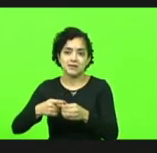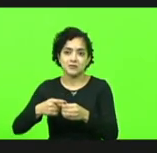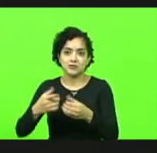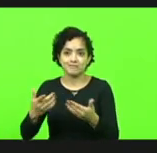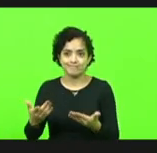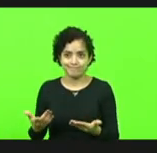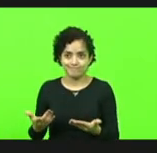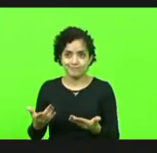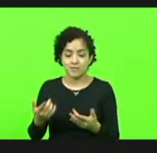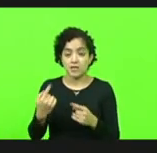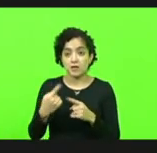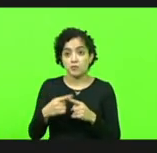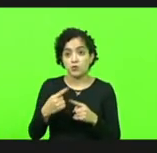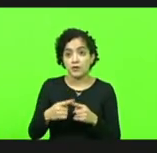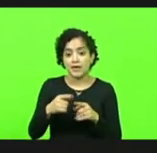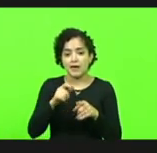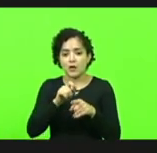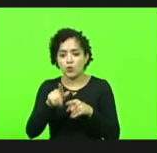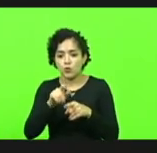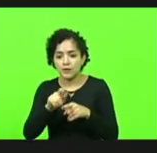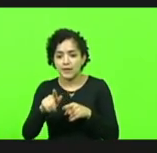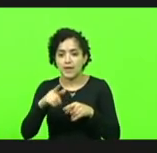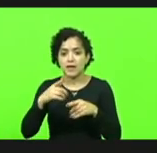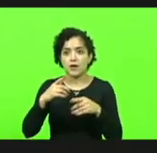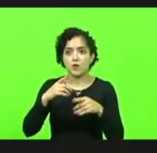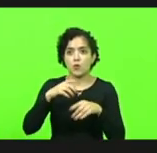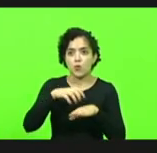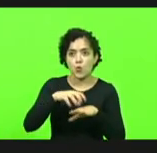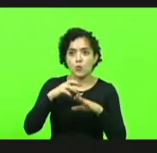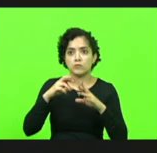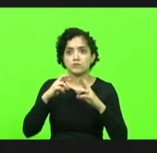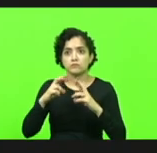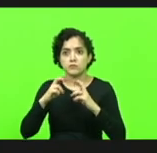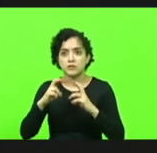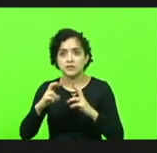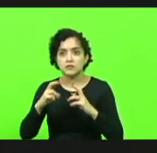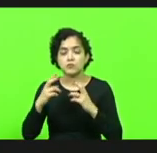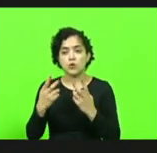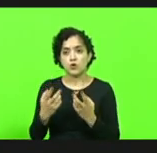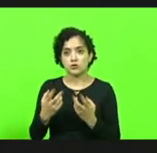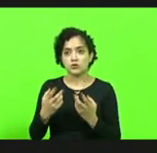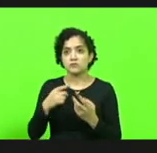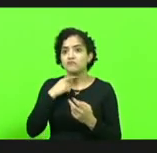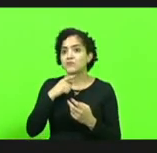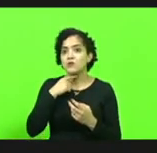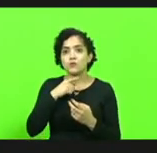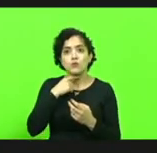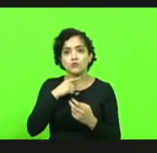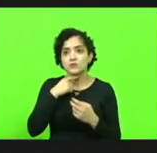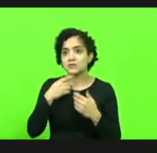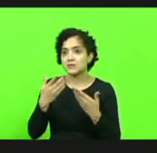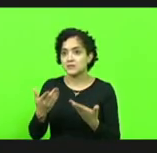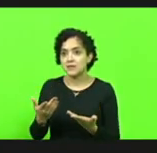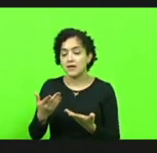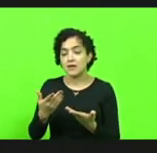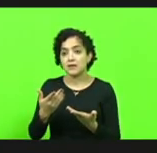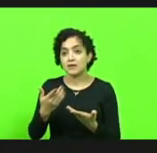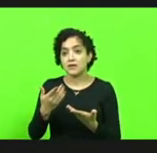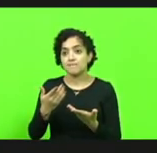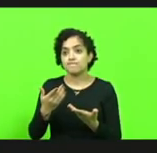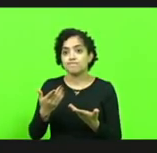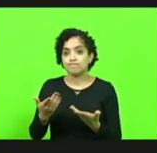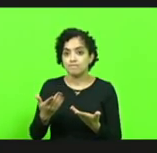porque é aluguel, é transporte, é se manter e às vezes não está dando para eles conseguirem